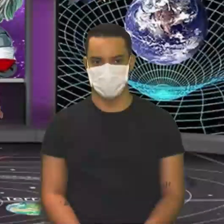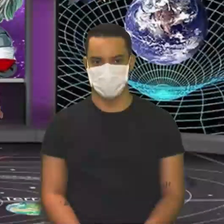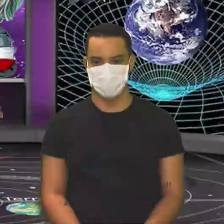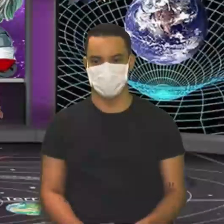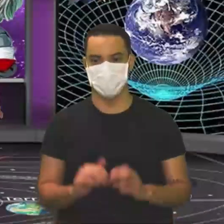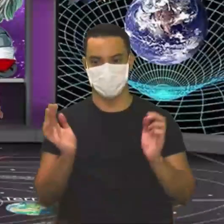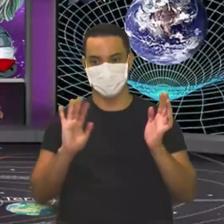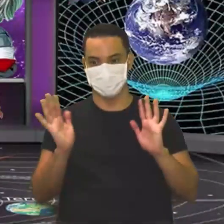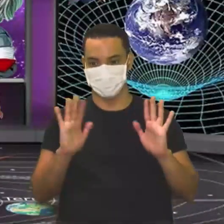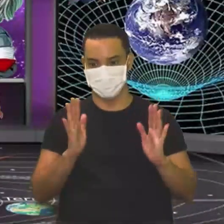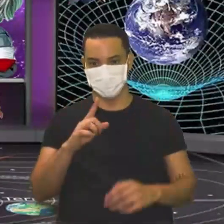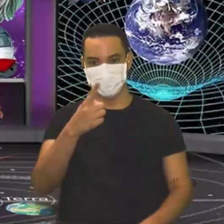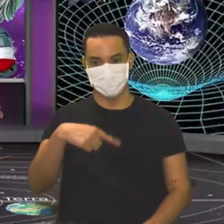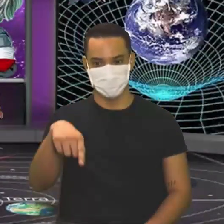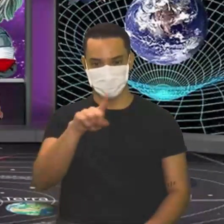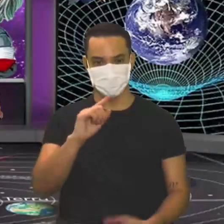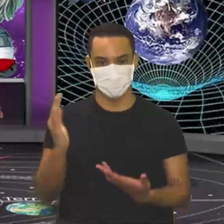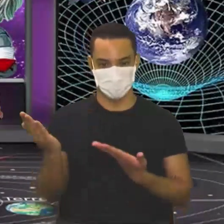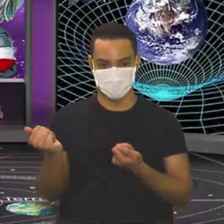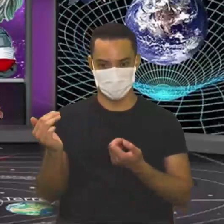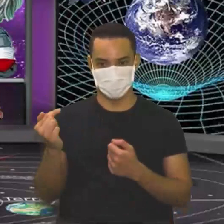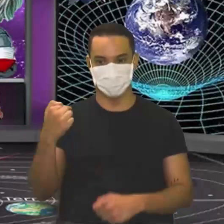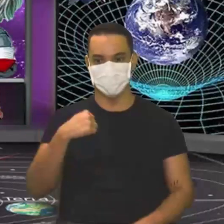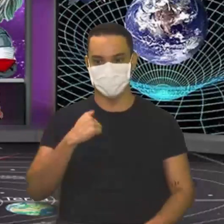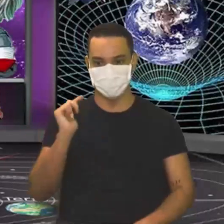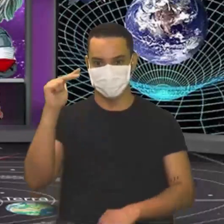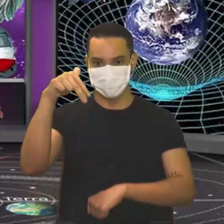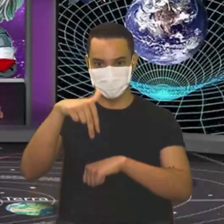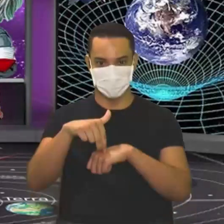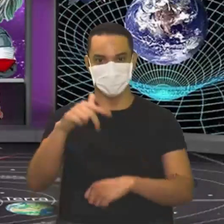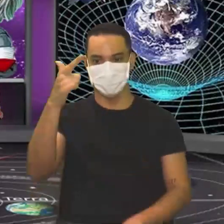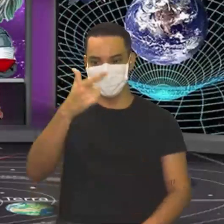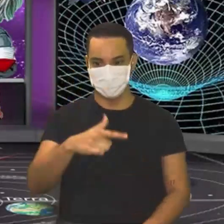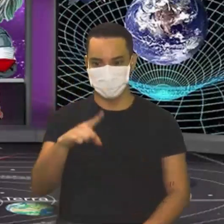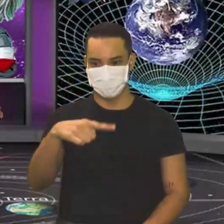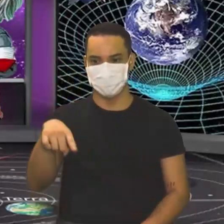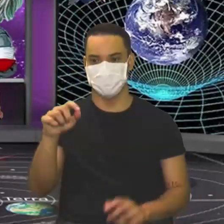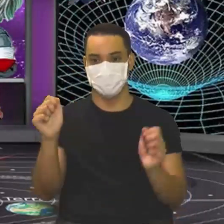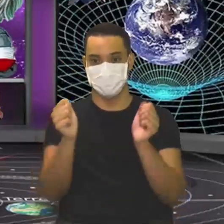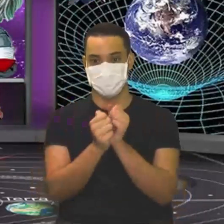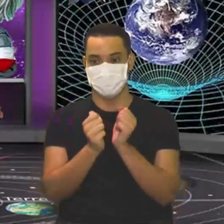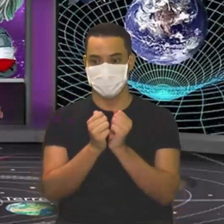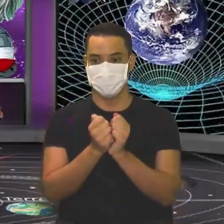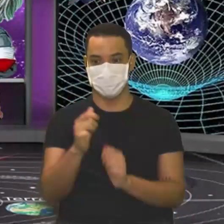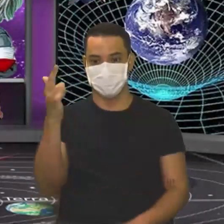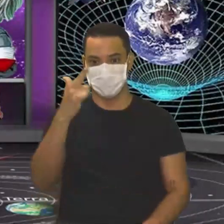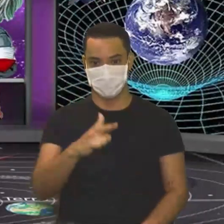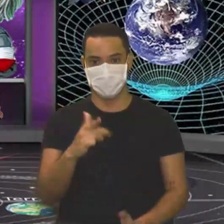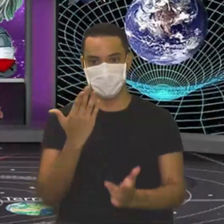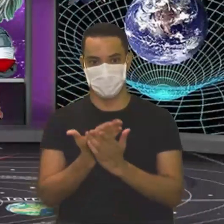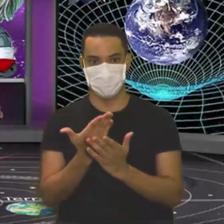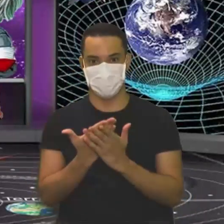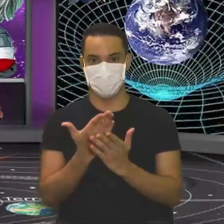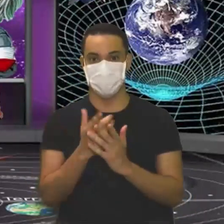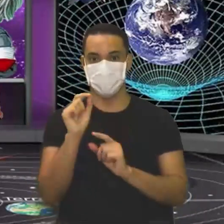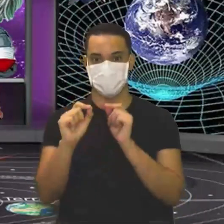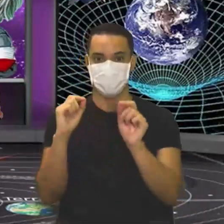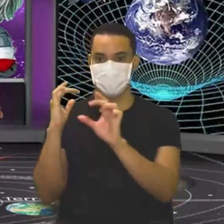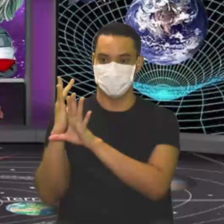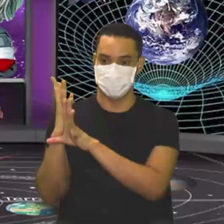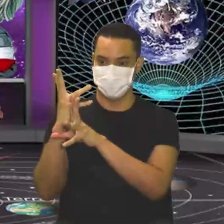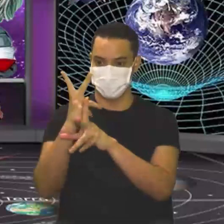Olá, jovens! Olha eu aqui novamente com vocês para mais uma aula de revisão